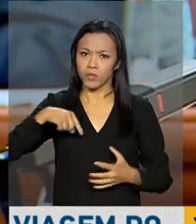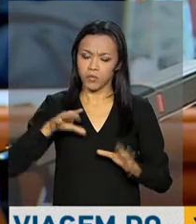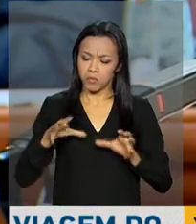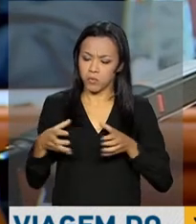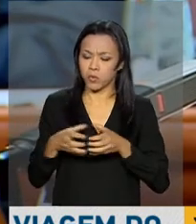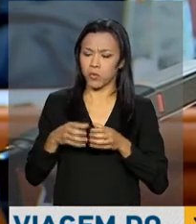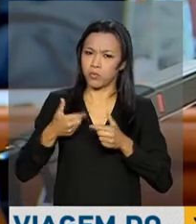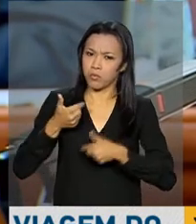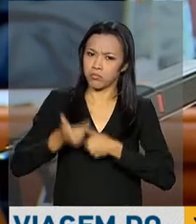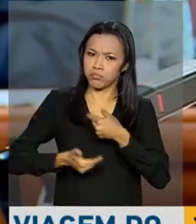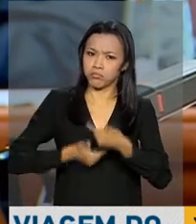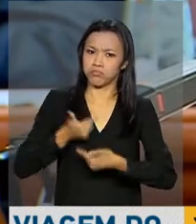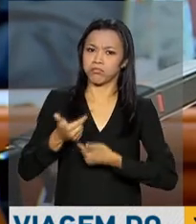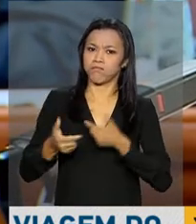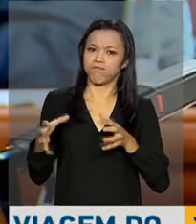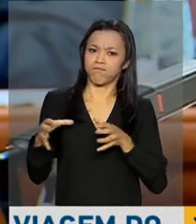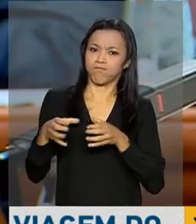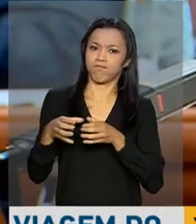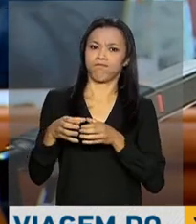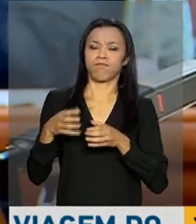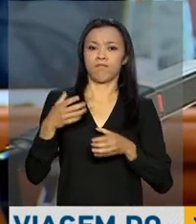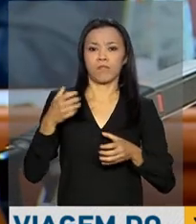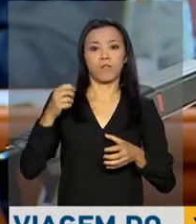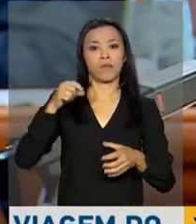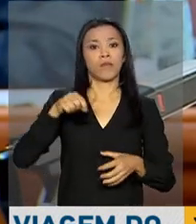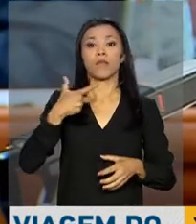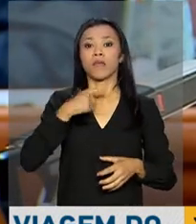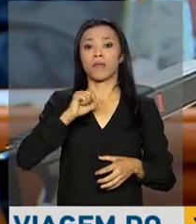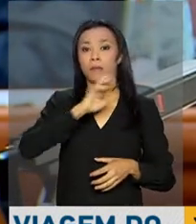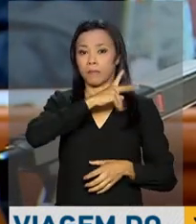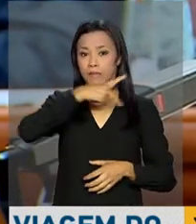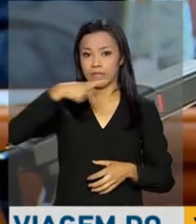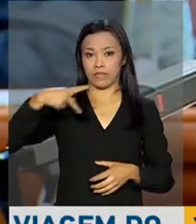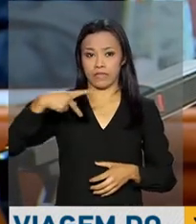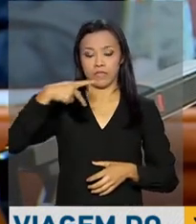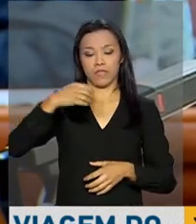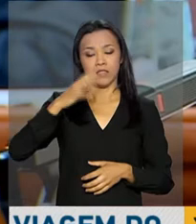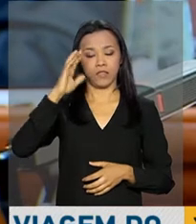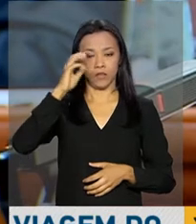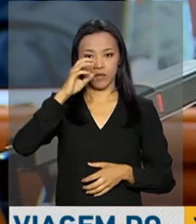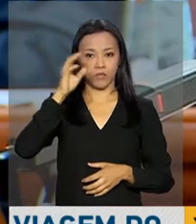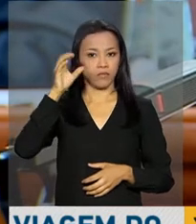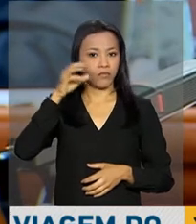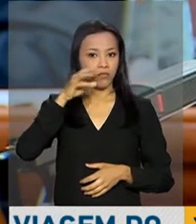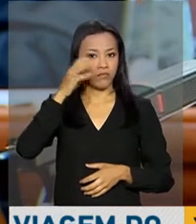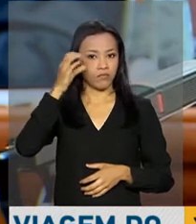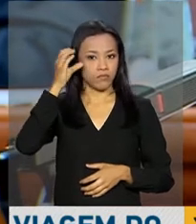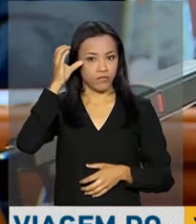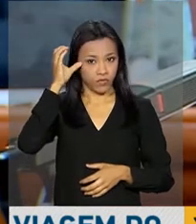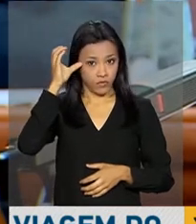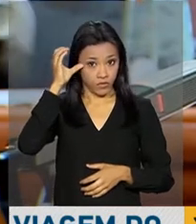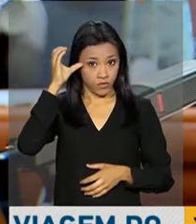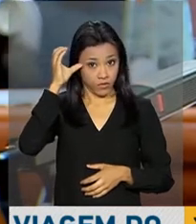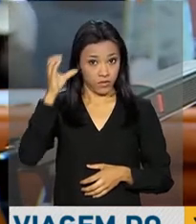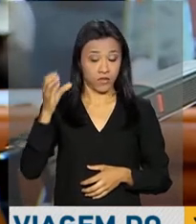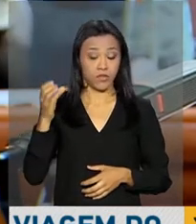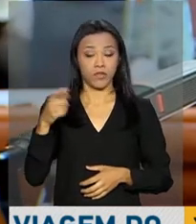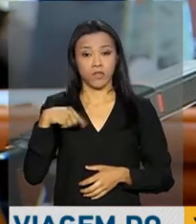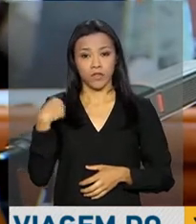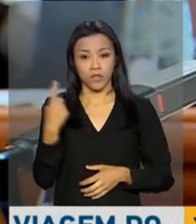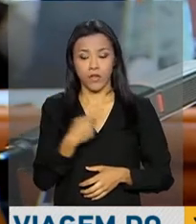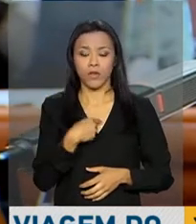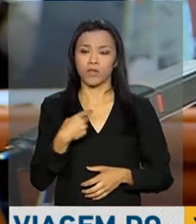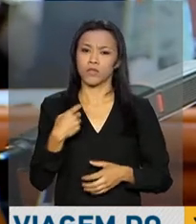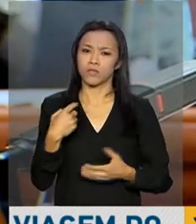sob a presidência chinesa. Se hoje podemos lançar novas frentes de